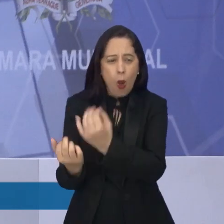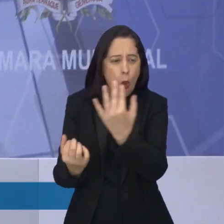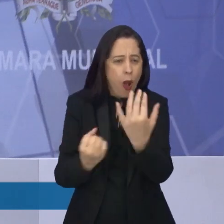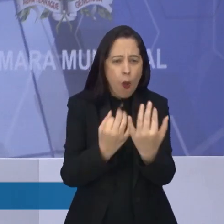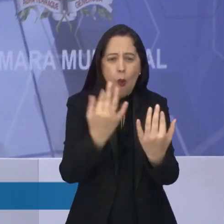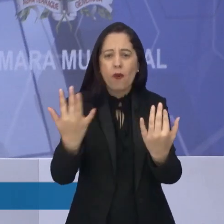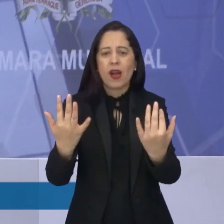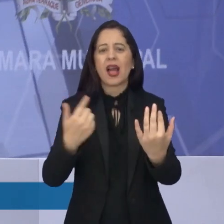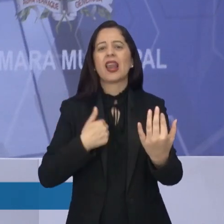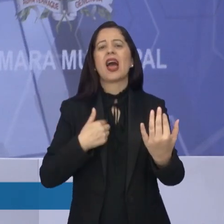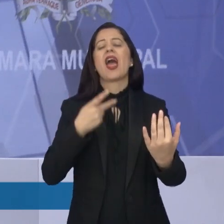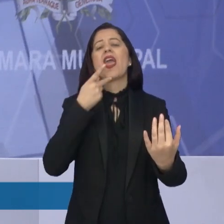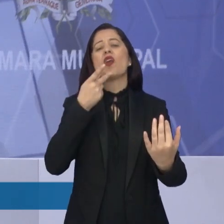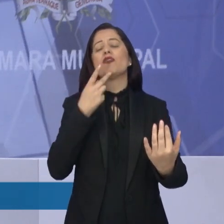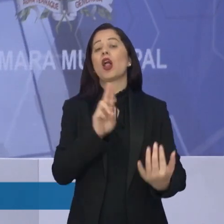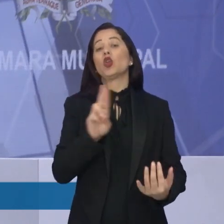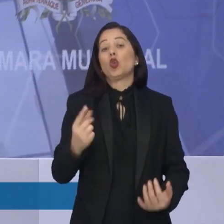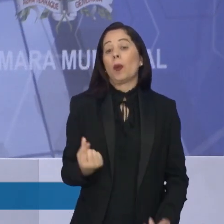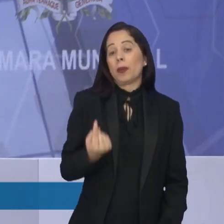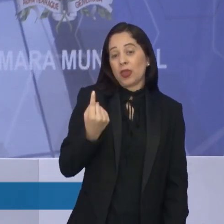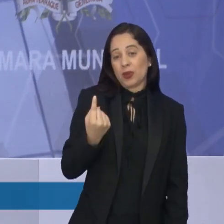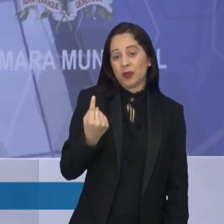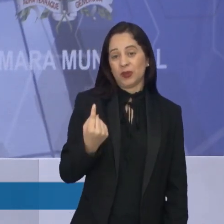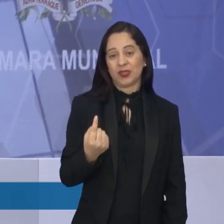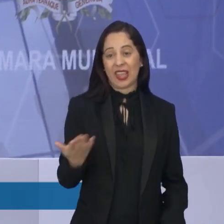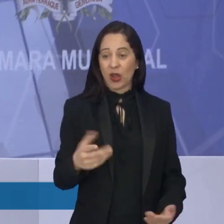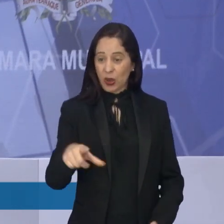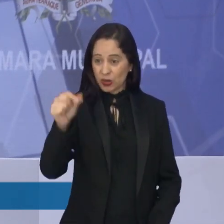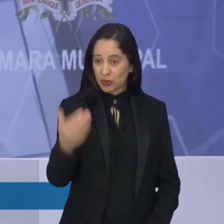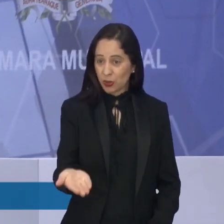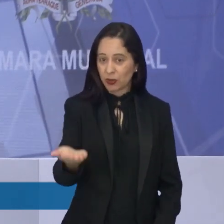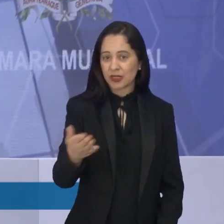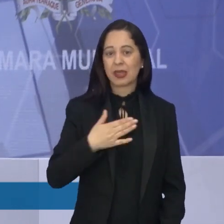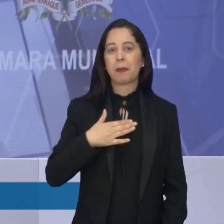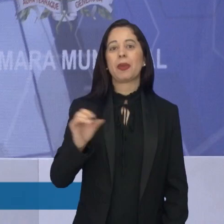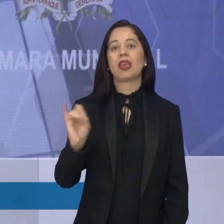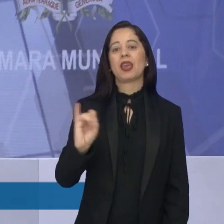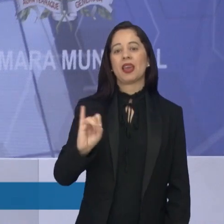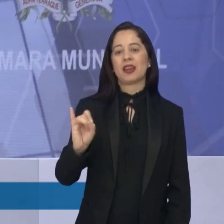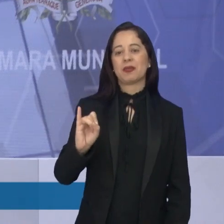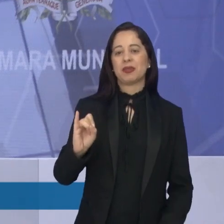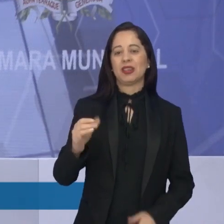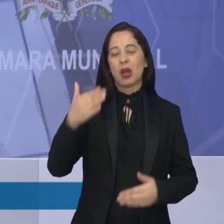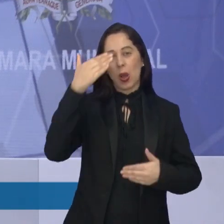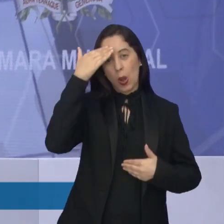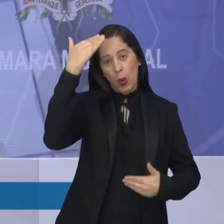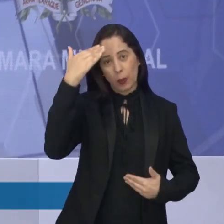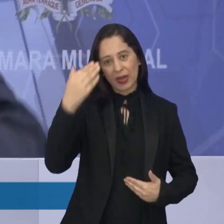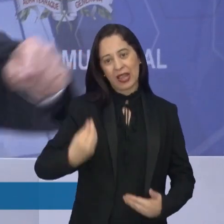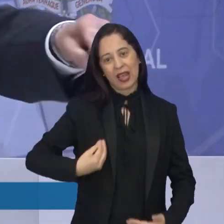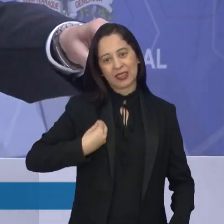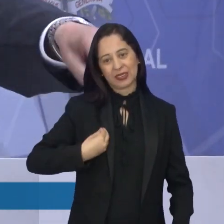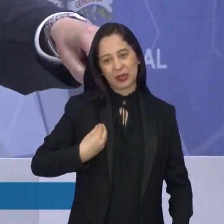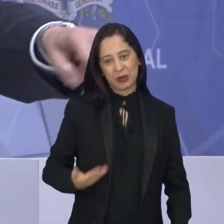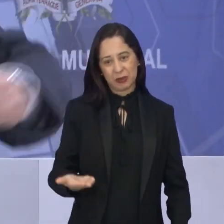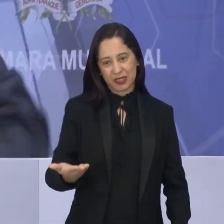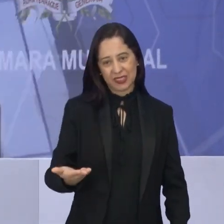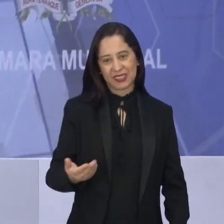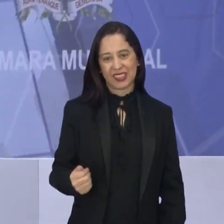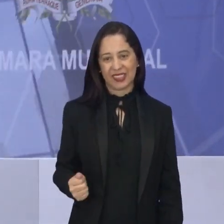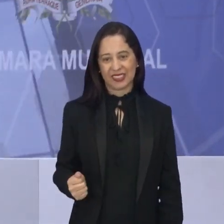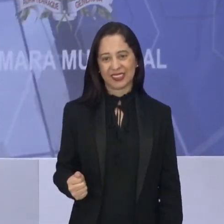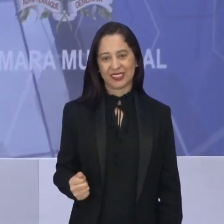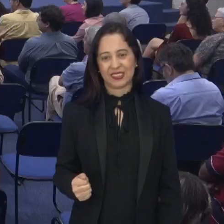dela, agradecia a presença de todos. E eu escolho minha irmã, Miriam. Muito obrigado pela presença, Miroca. Obrigado por